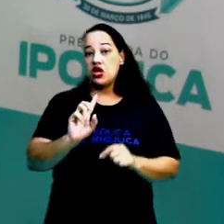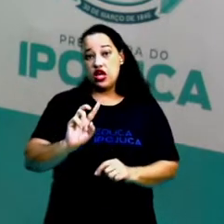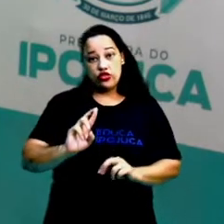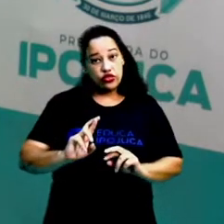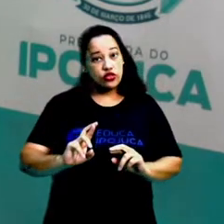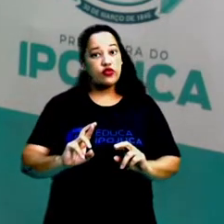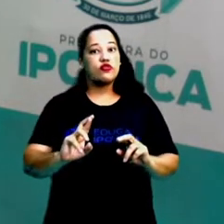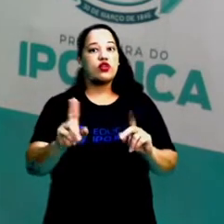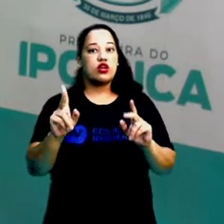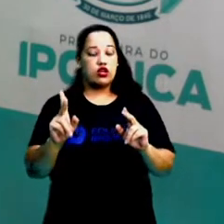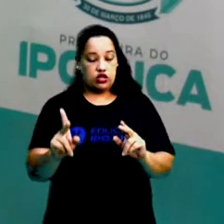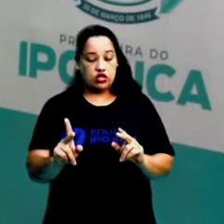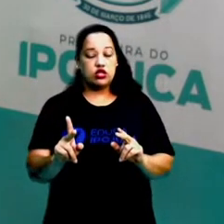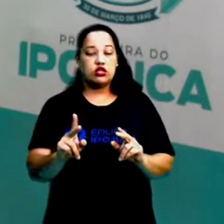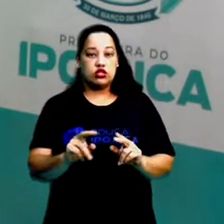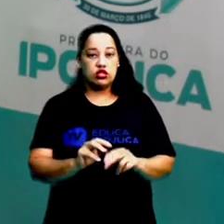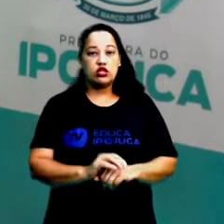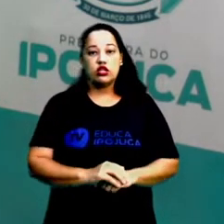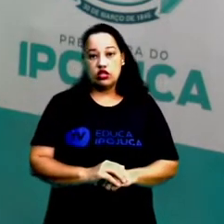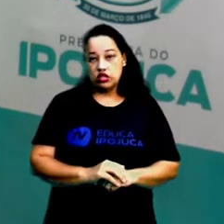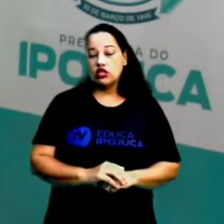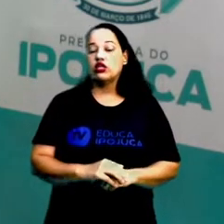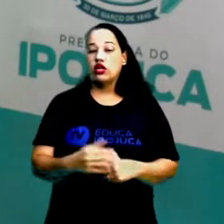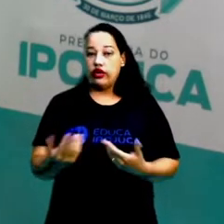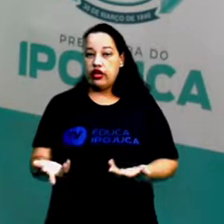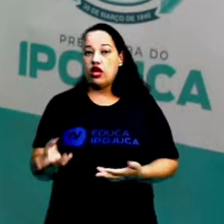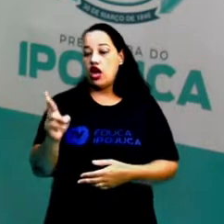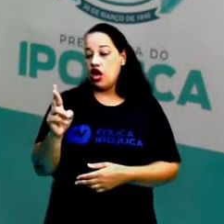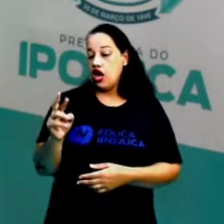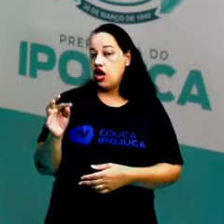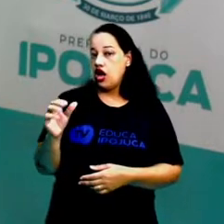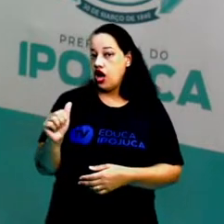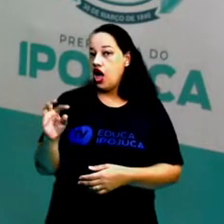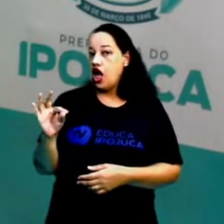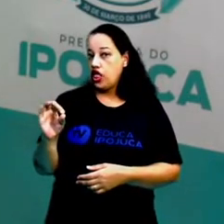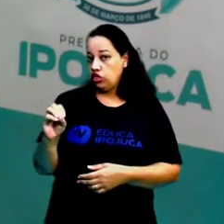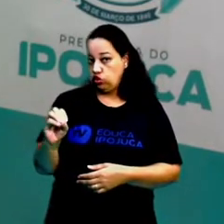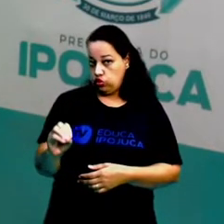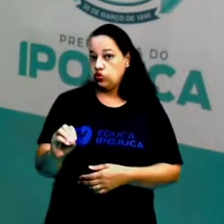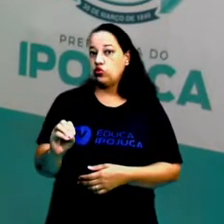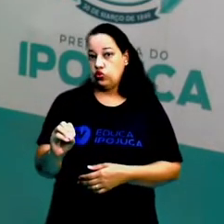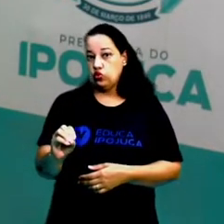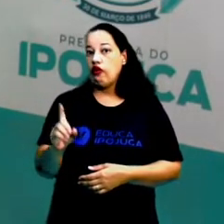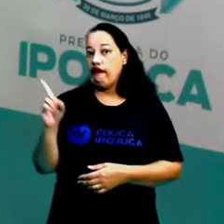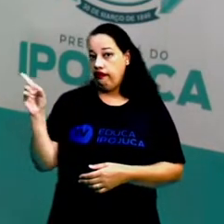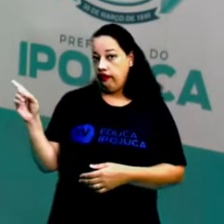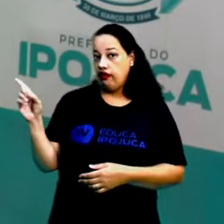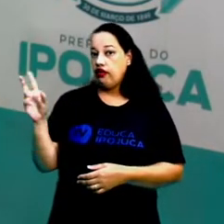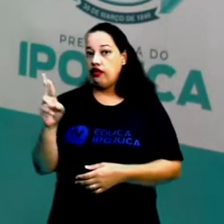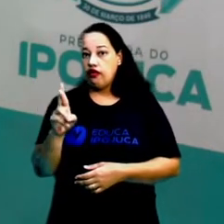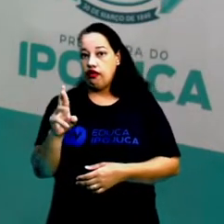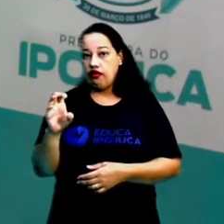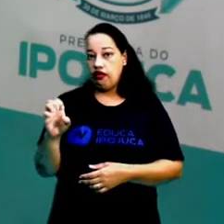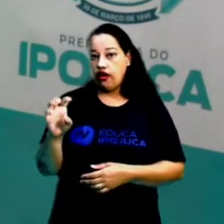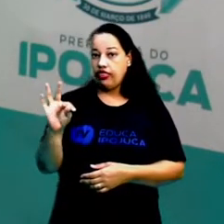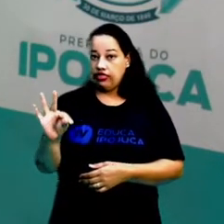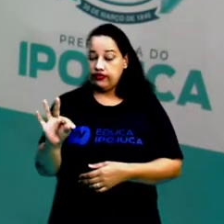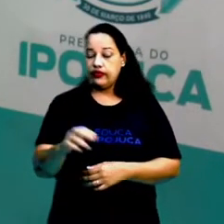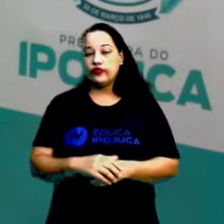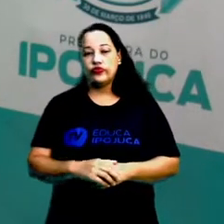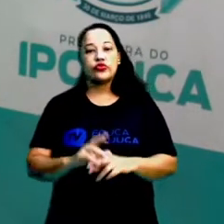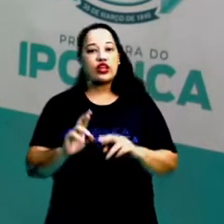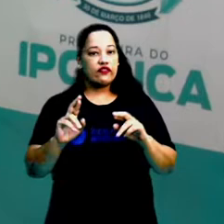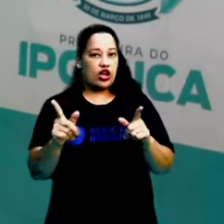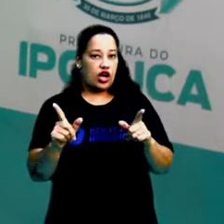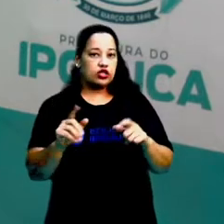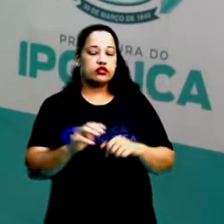Rato nós vamos traduzir como rat, beleza? Aí se você me perguntar qual a diferença entre um rato e um